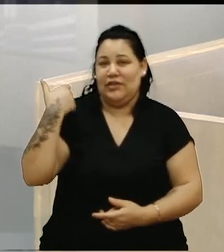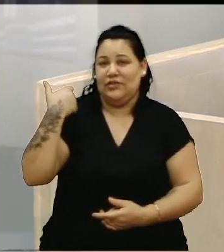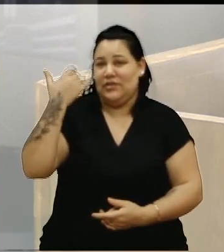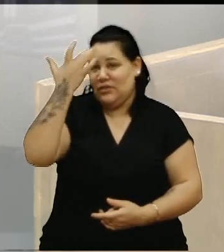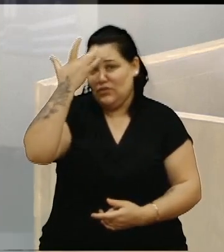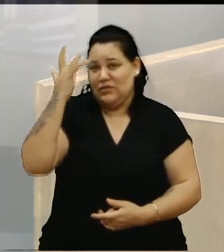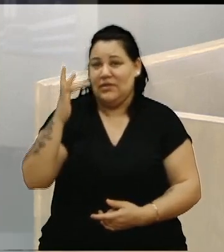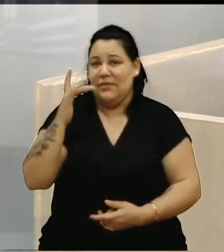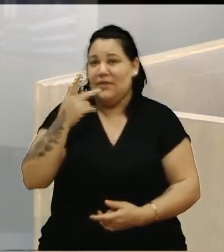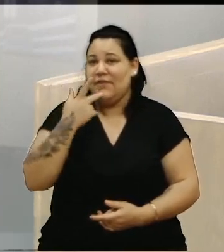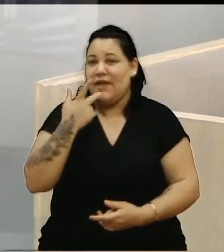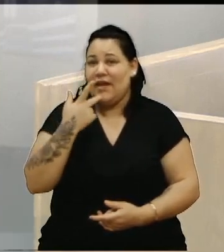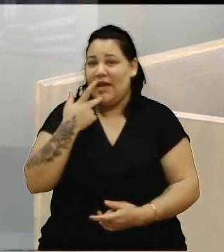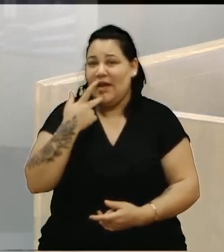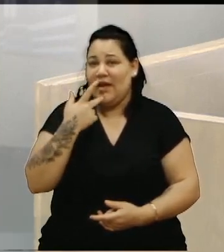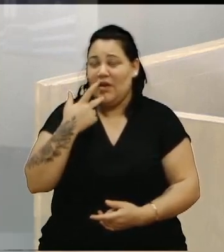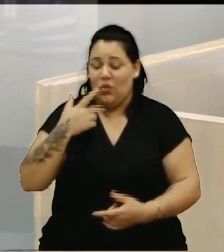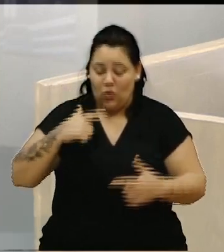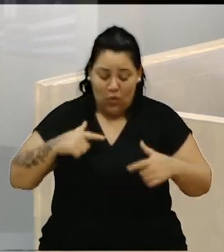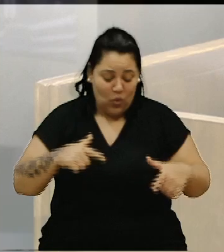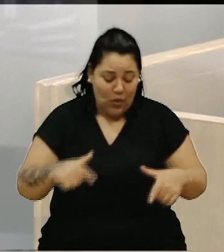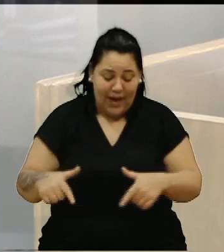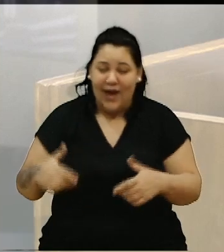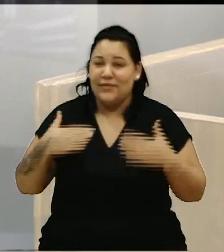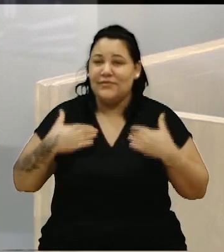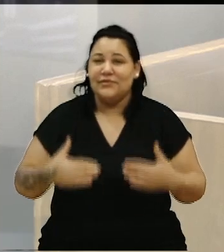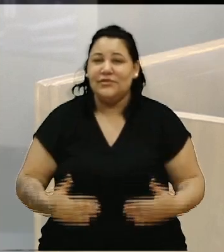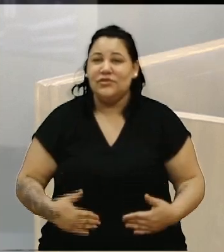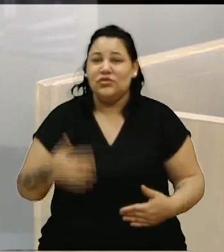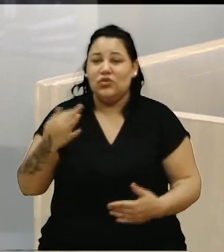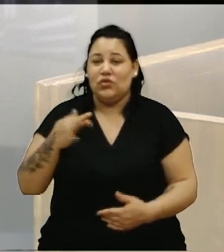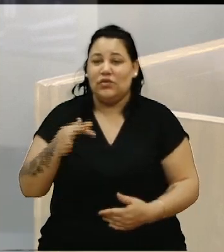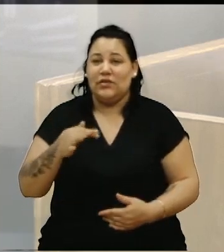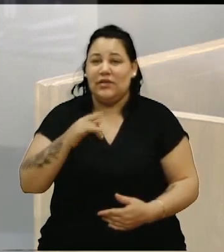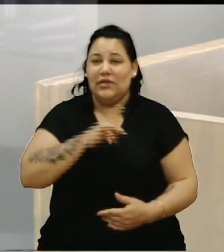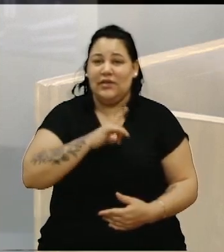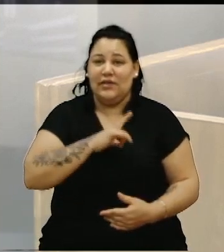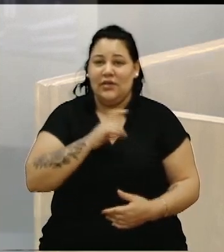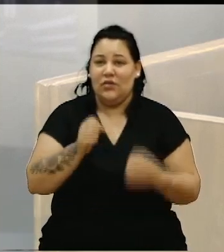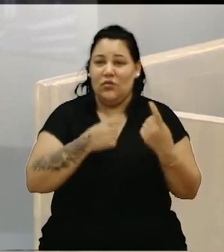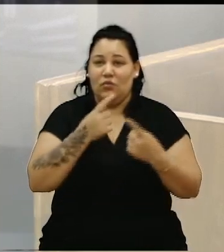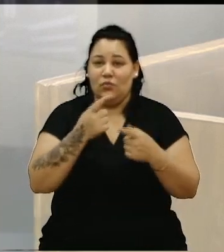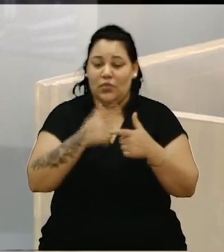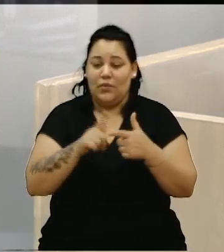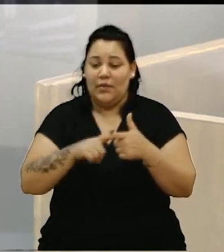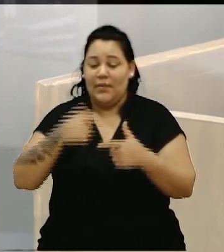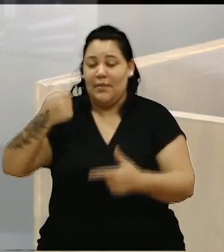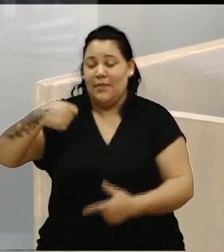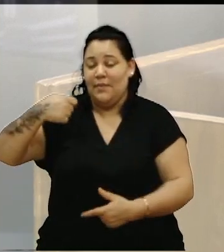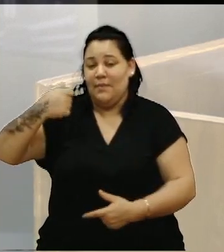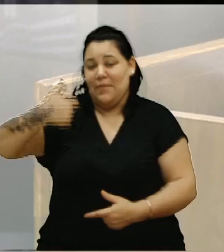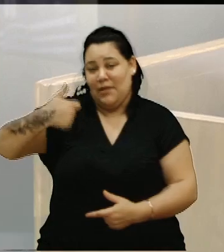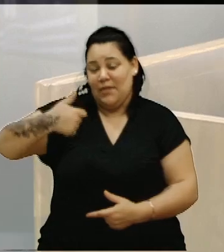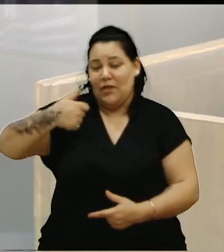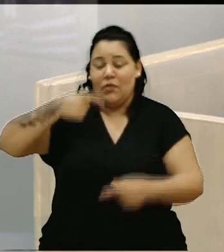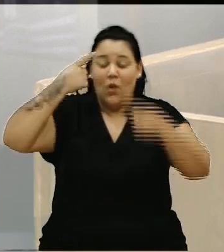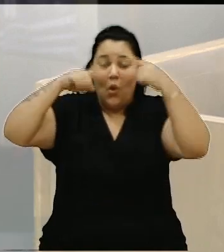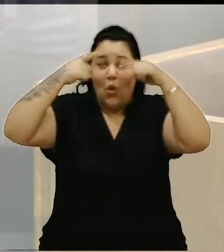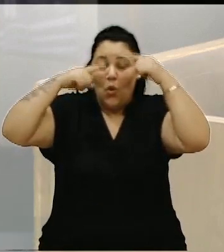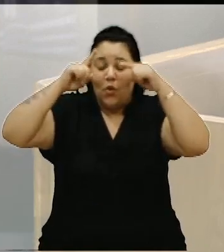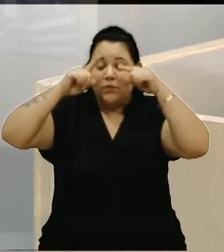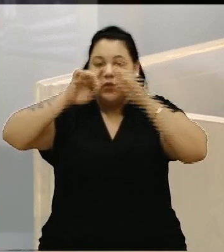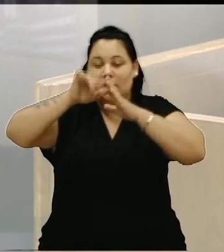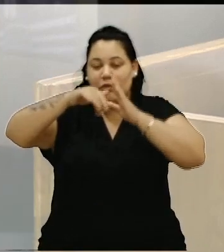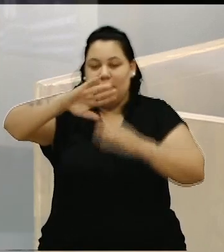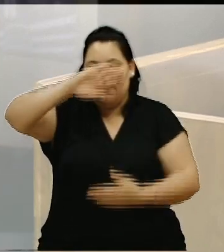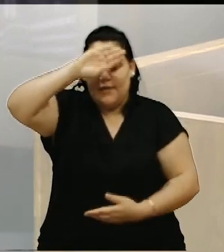onde é que dói. Então, quando ele tem algum problema, primeiro vem a convulsão, depois vem a febre, e daí eu